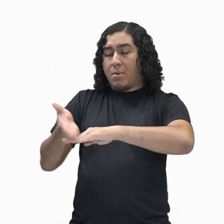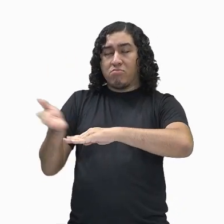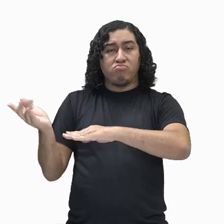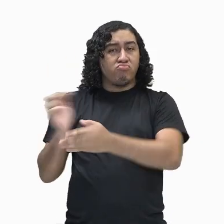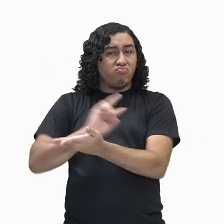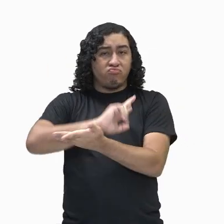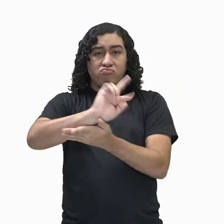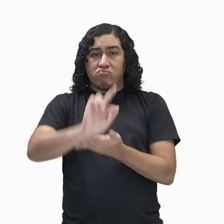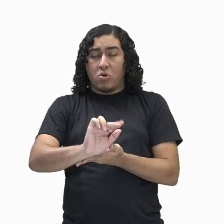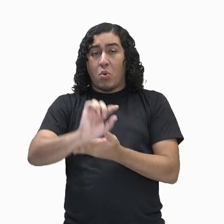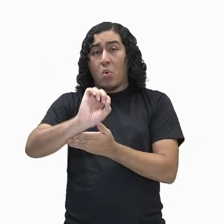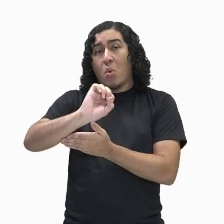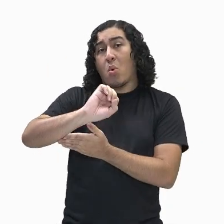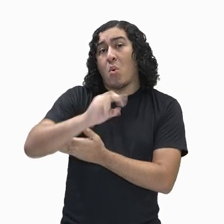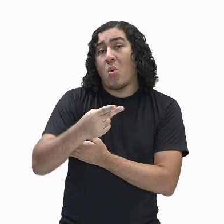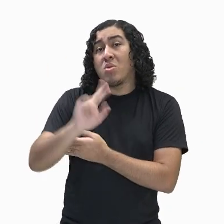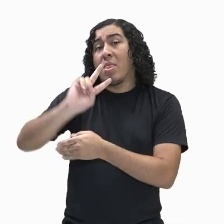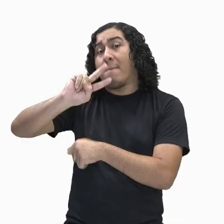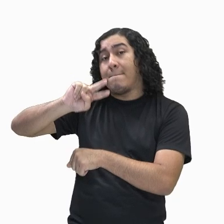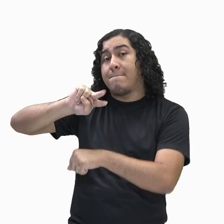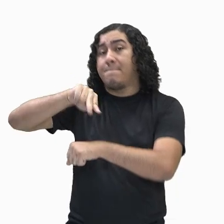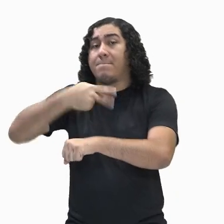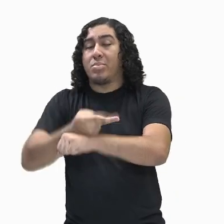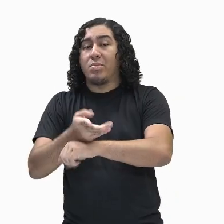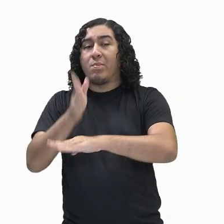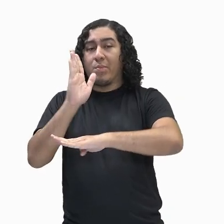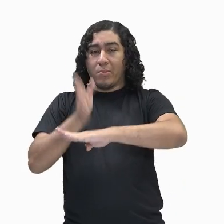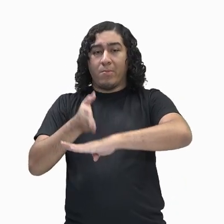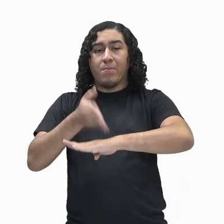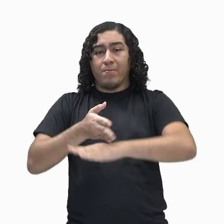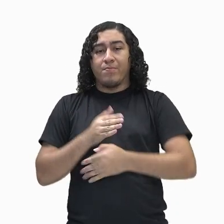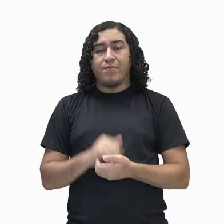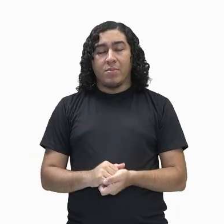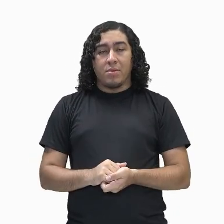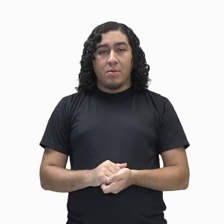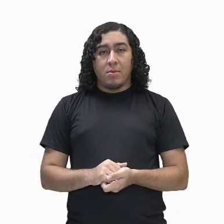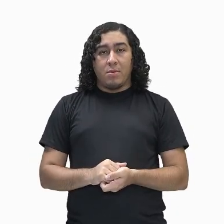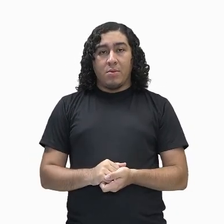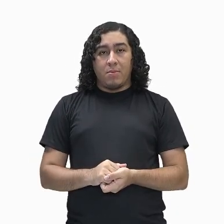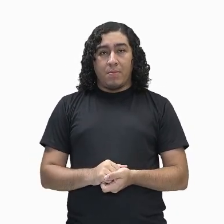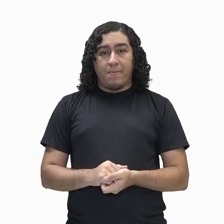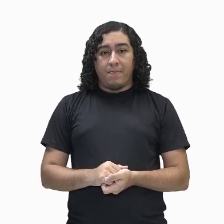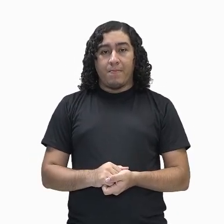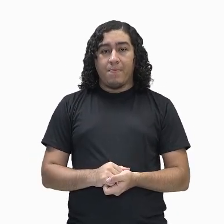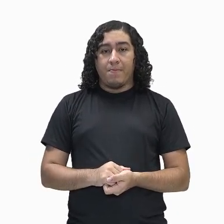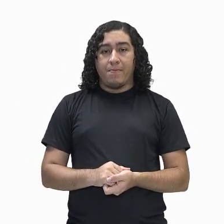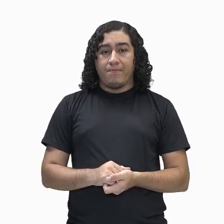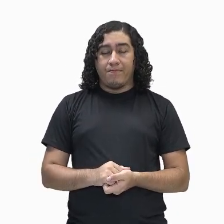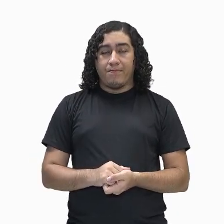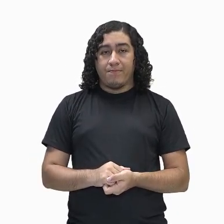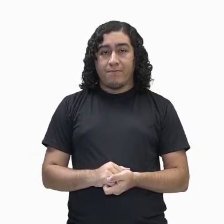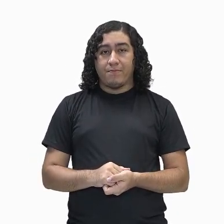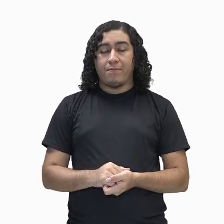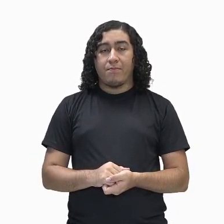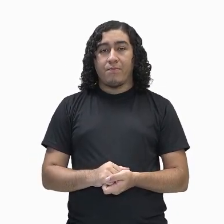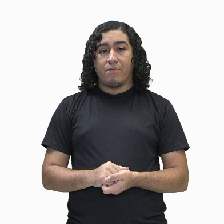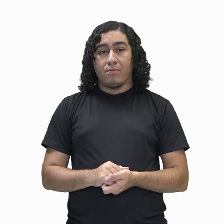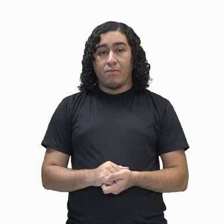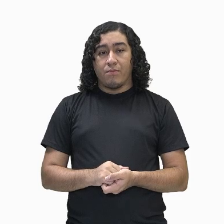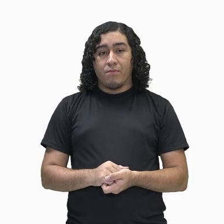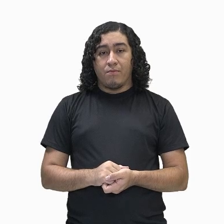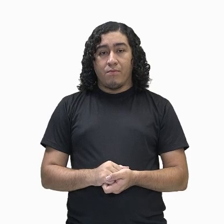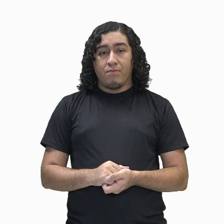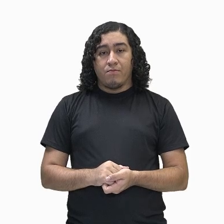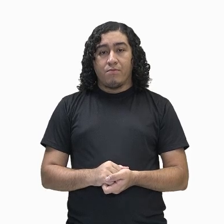modernidade ou ainda pós-moderna. Isso, gente, é uma referência, esses nomes aí, eles se